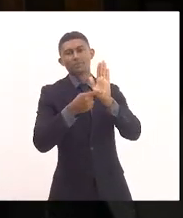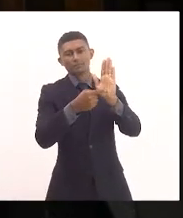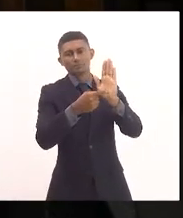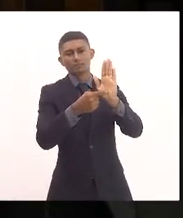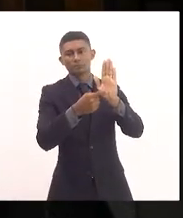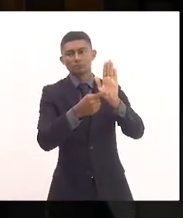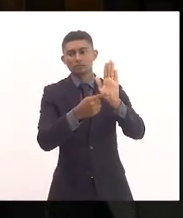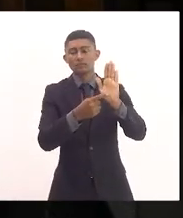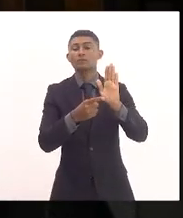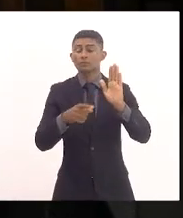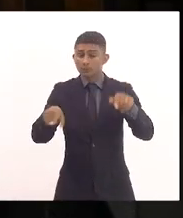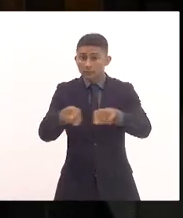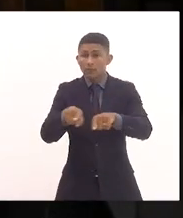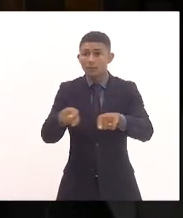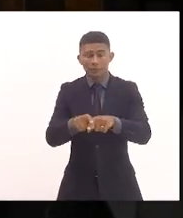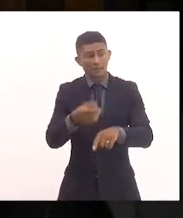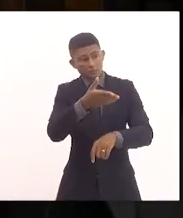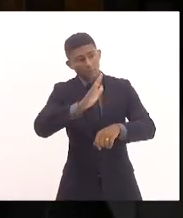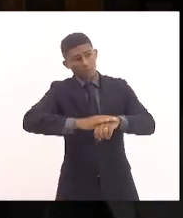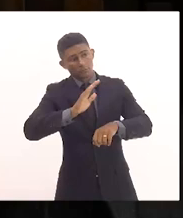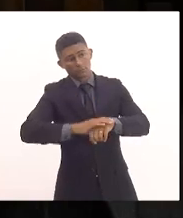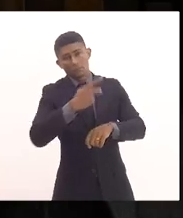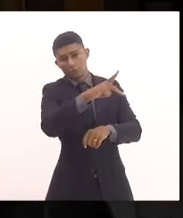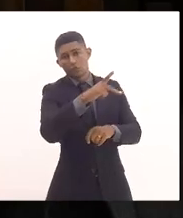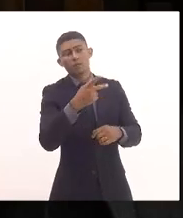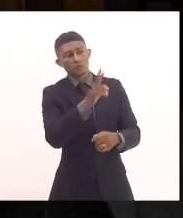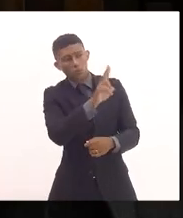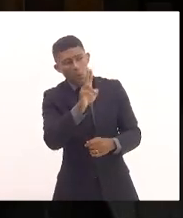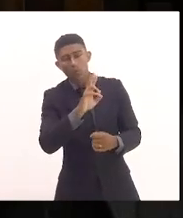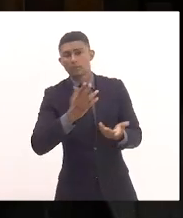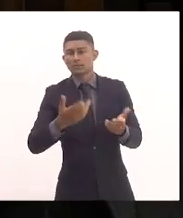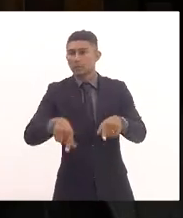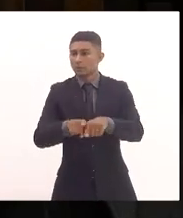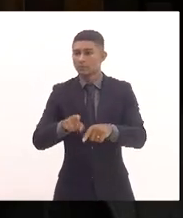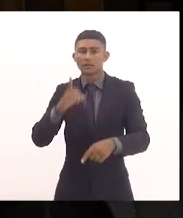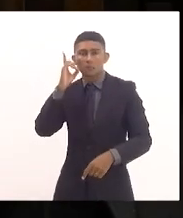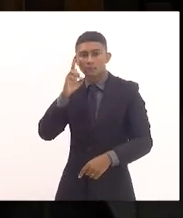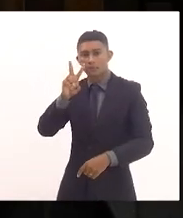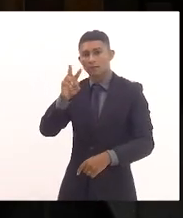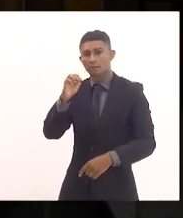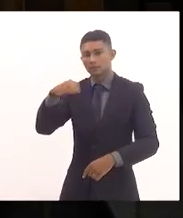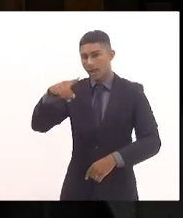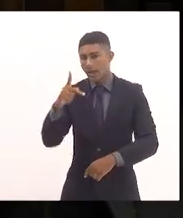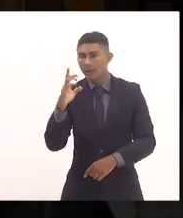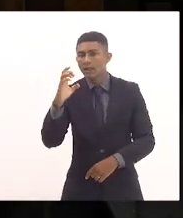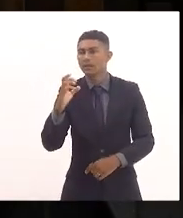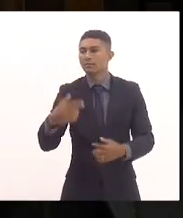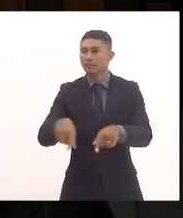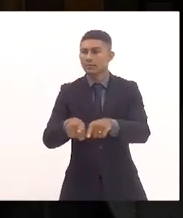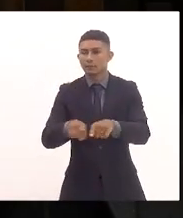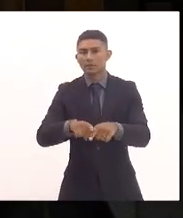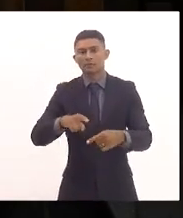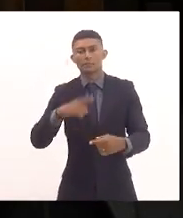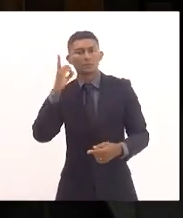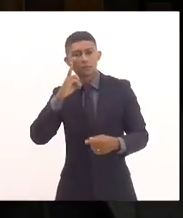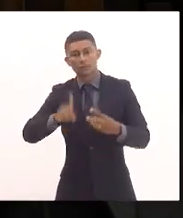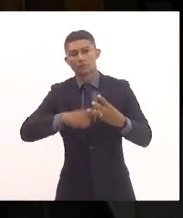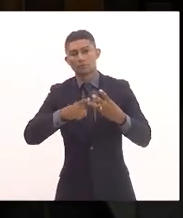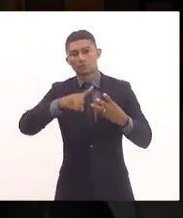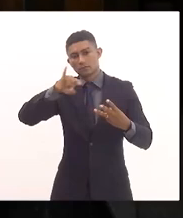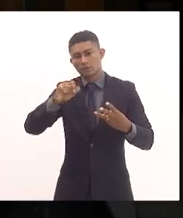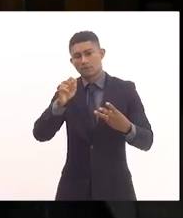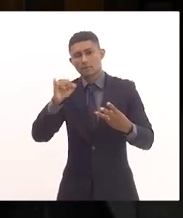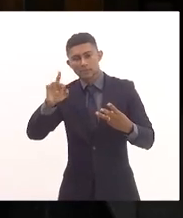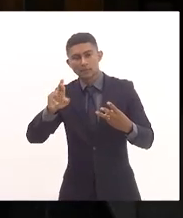a coautoria de Vossa Excelência, do deputado Valdec Carneiro, do deputado Jair Bittencourt, do